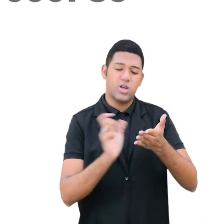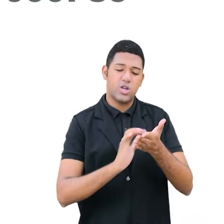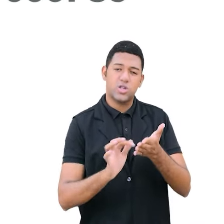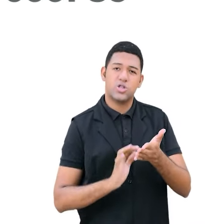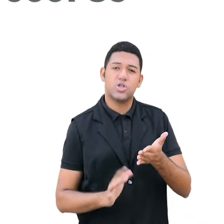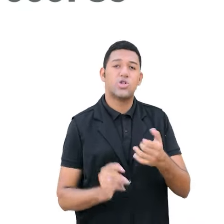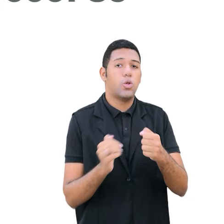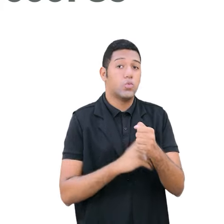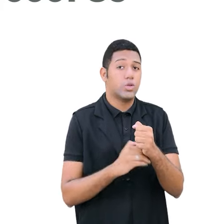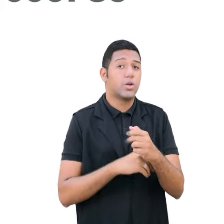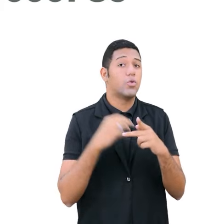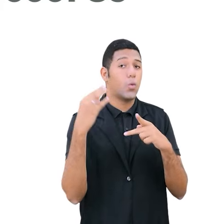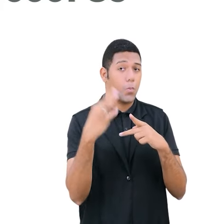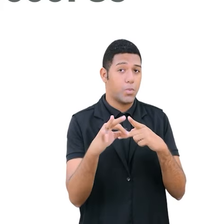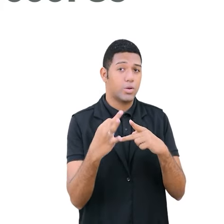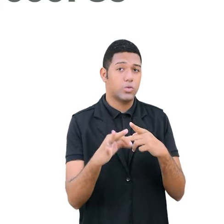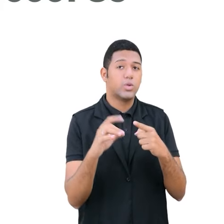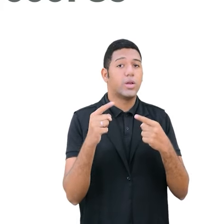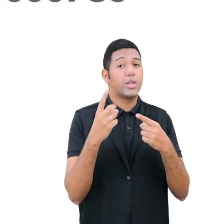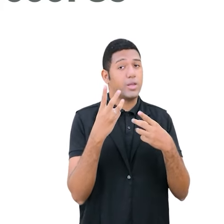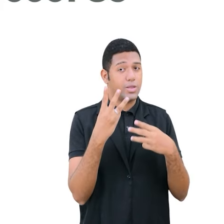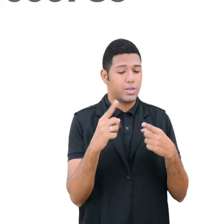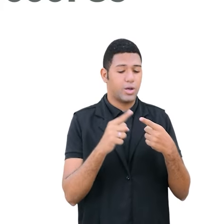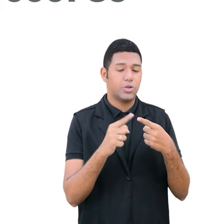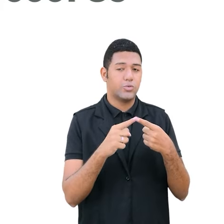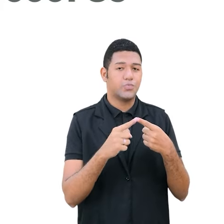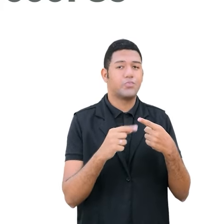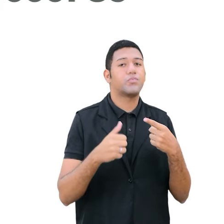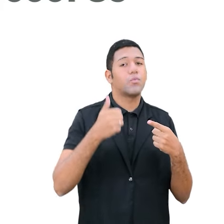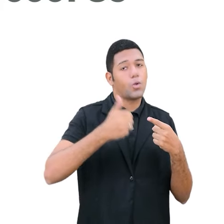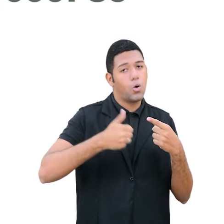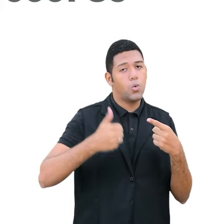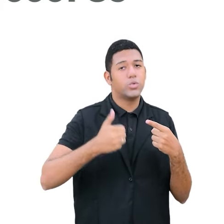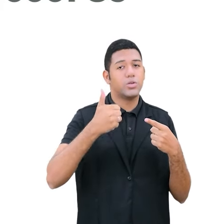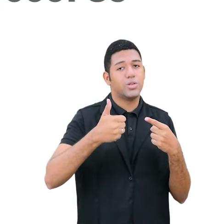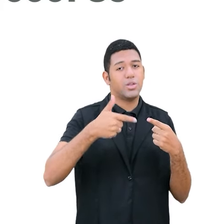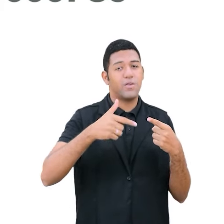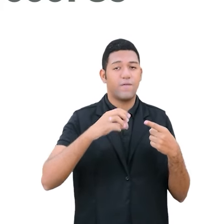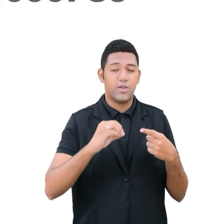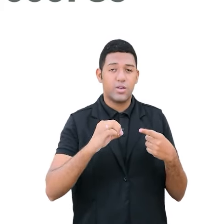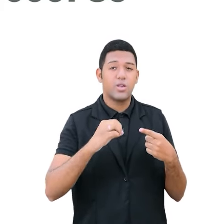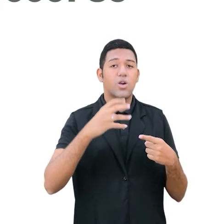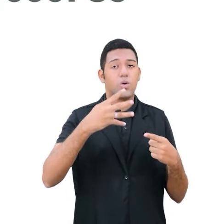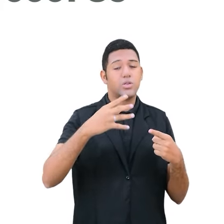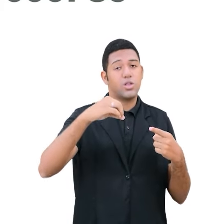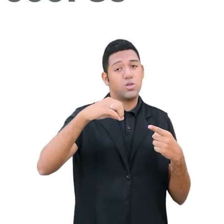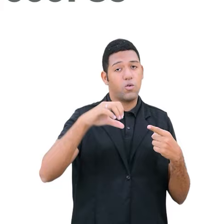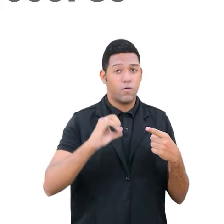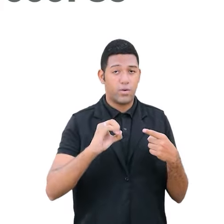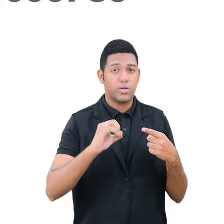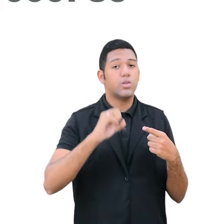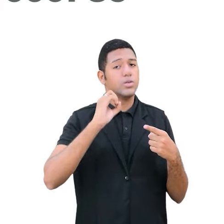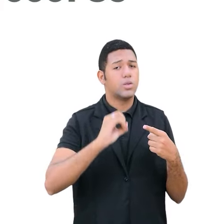chave PX que pode ser o nosso CNPJ 1110 490